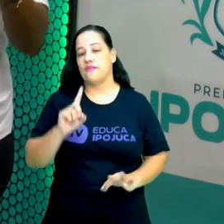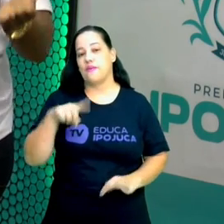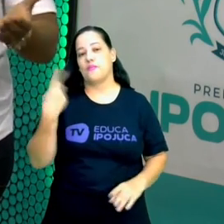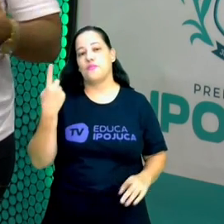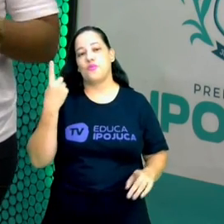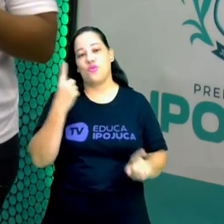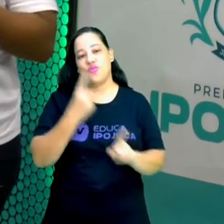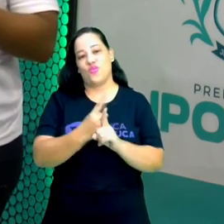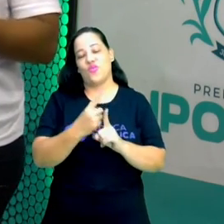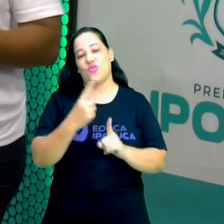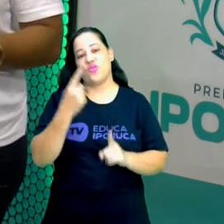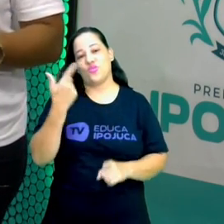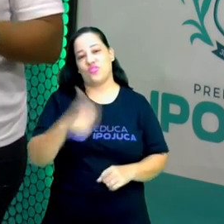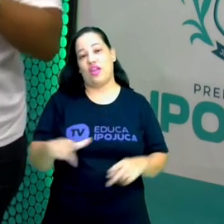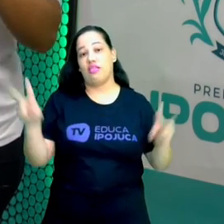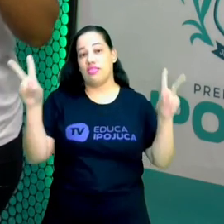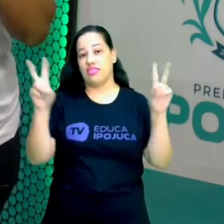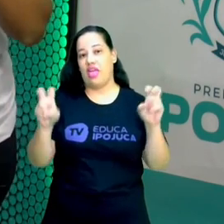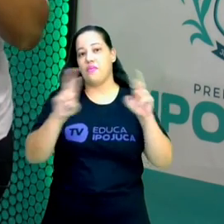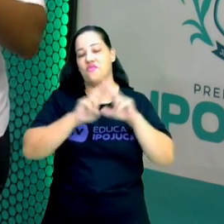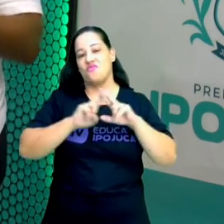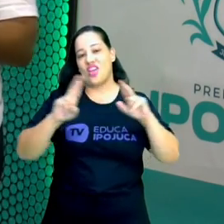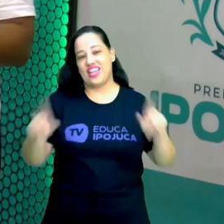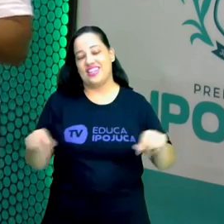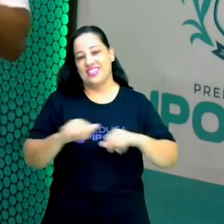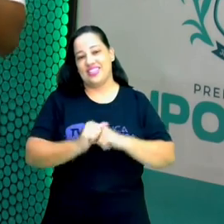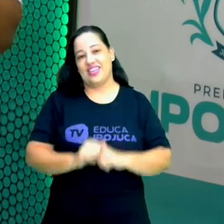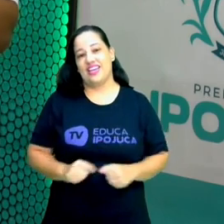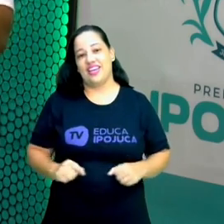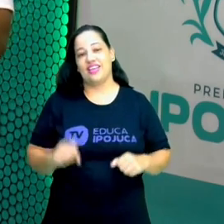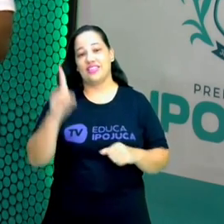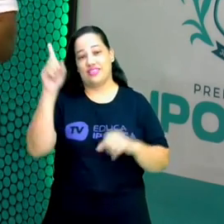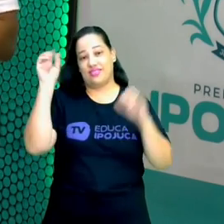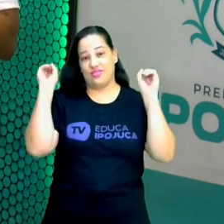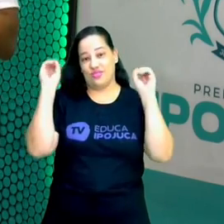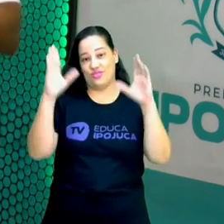nas próximas aulas com outros assuntos. Então, fique com Deus,